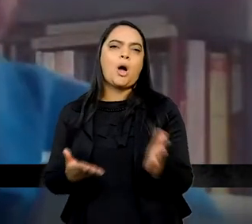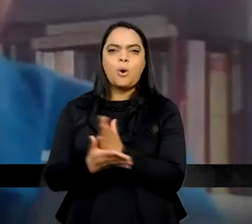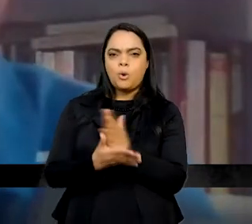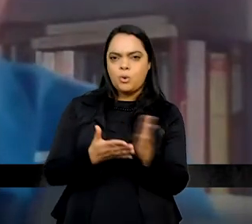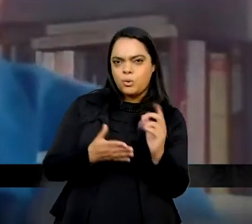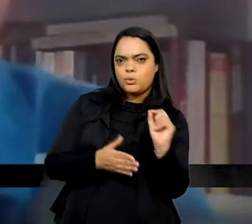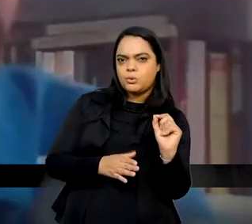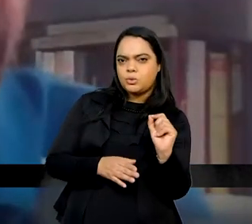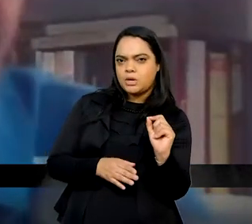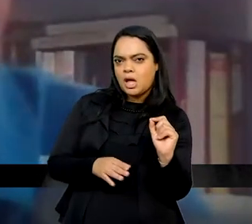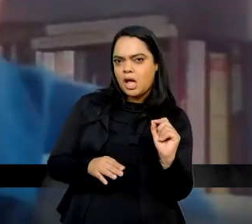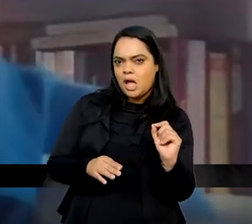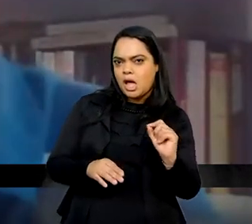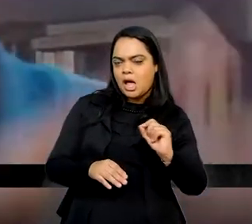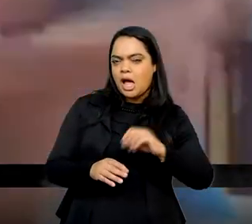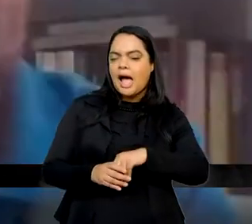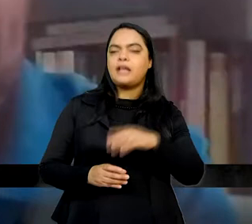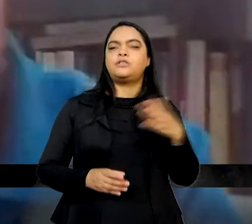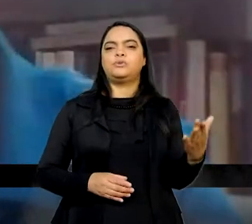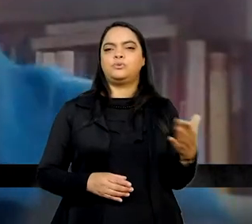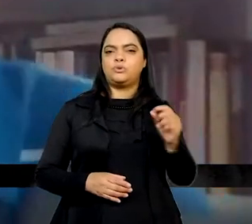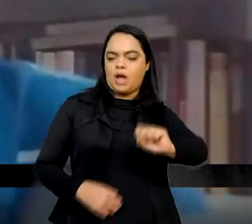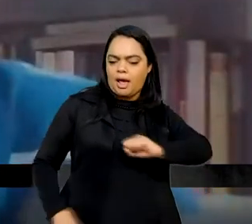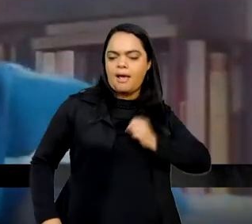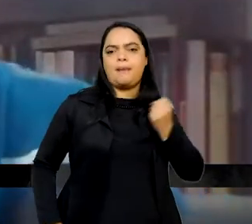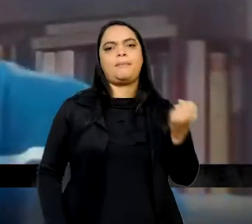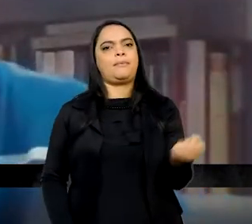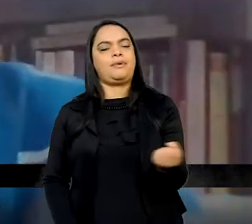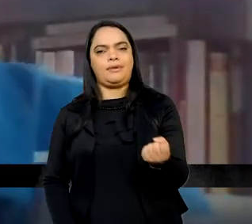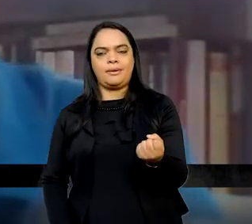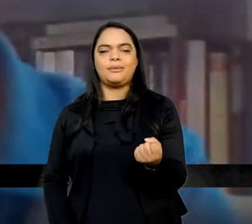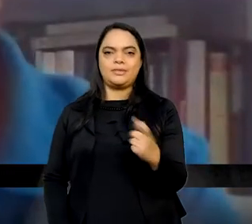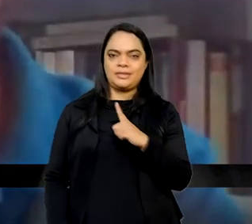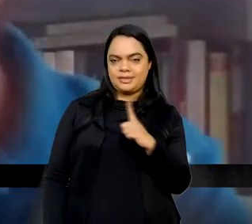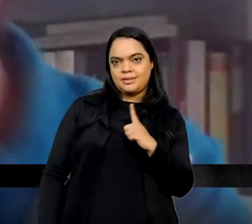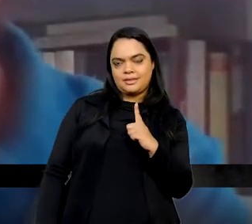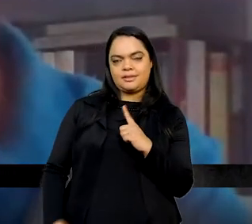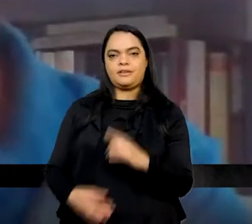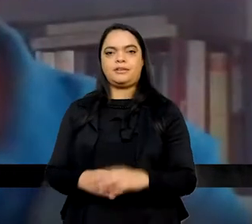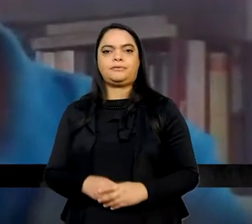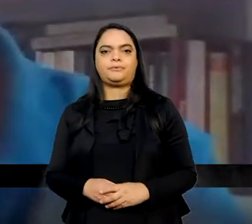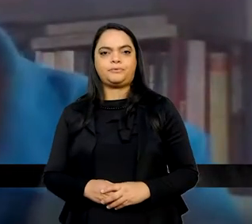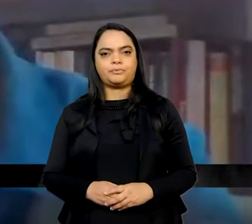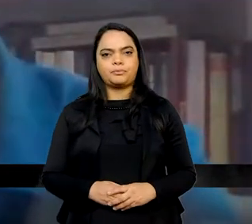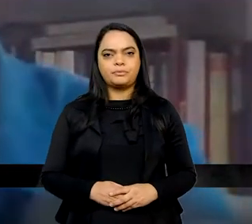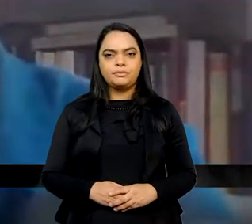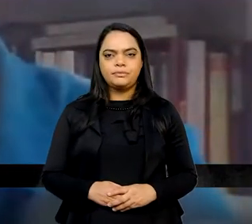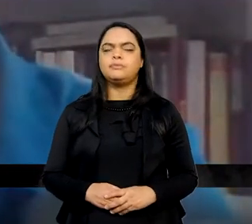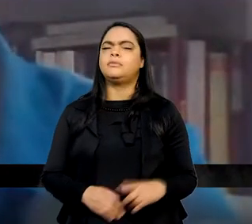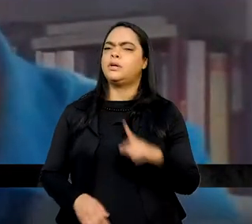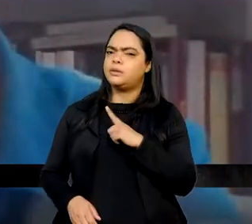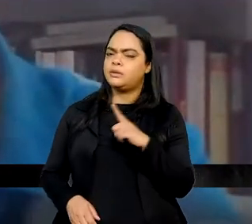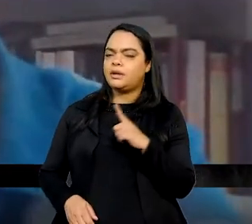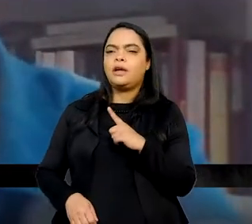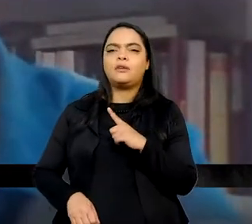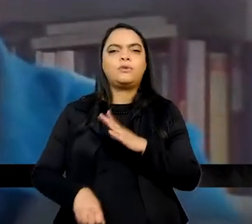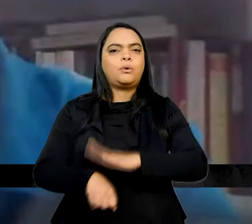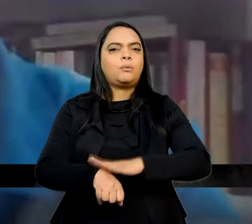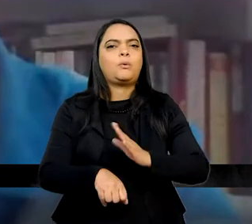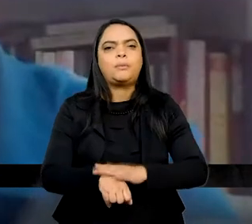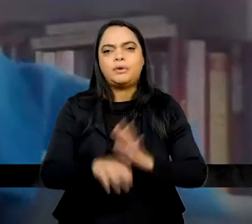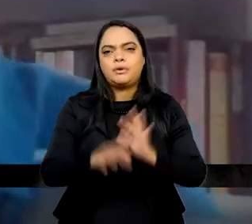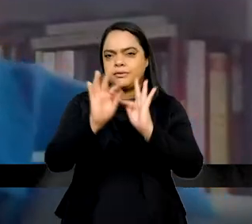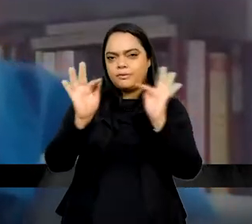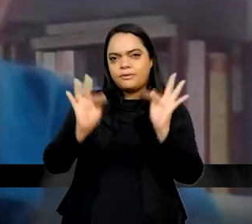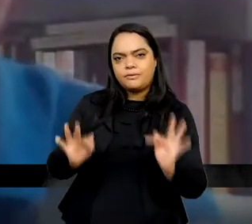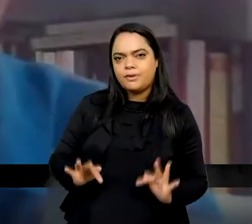né? Antes do 22, que essa independência, como a gente sabe, é uma construção. É, então, um momento muito grande, muito feliz, é a